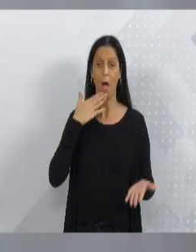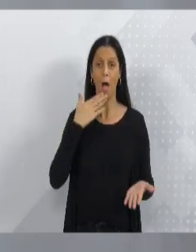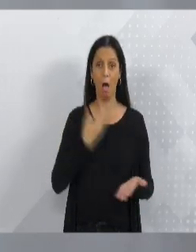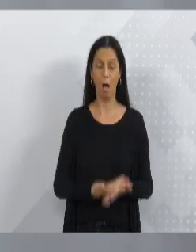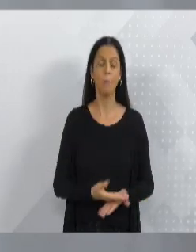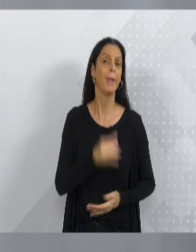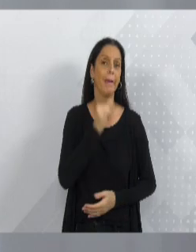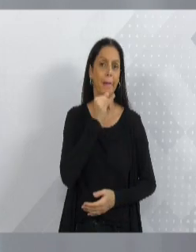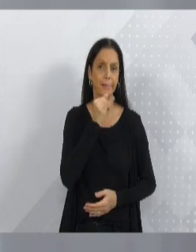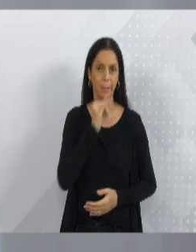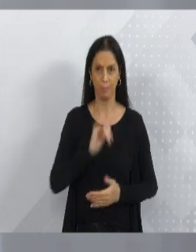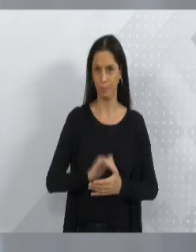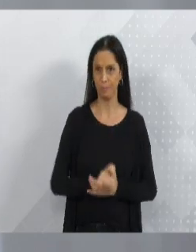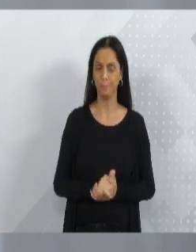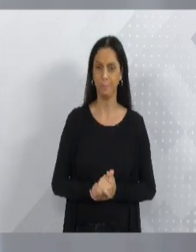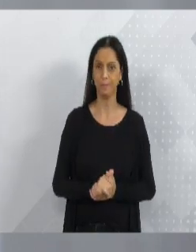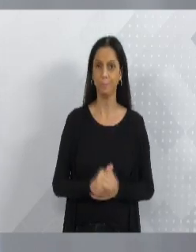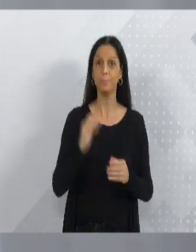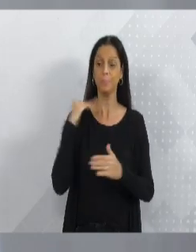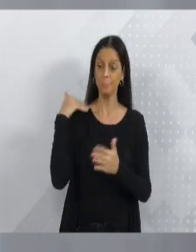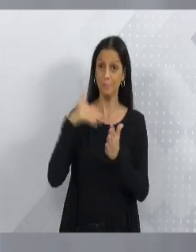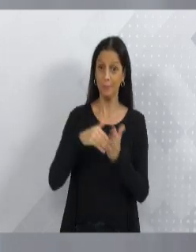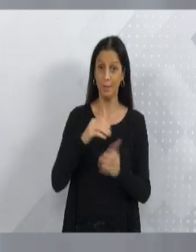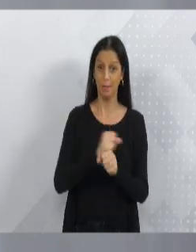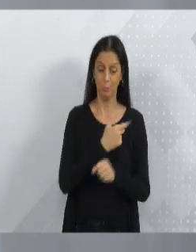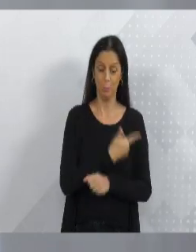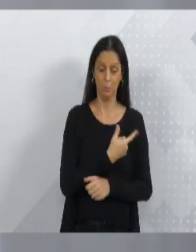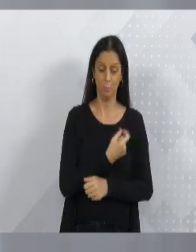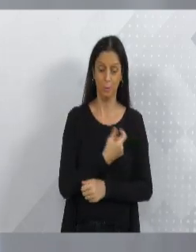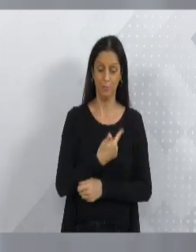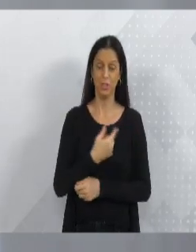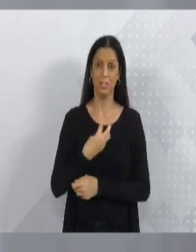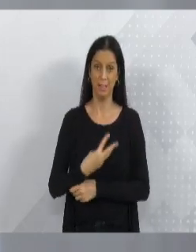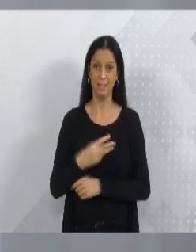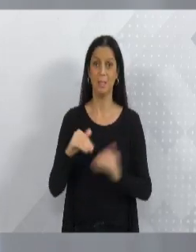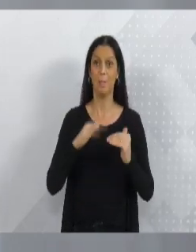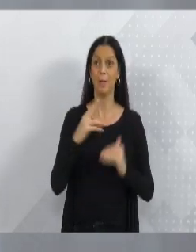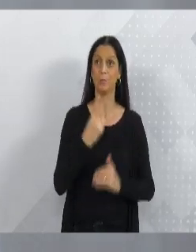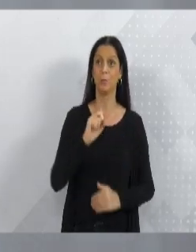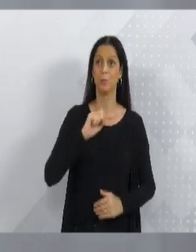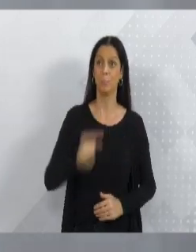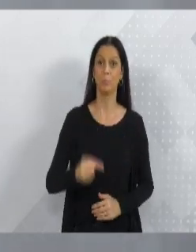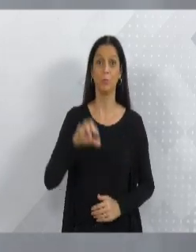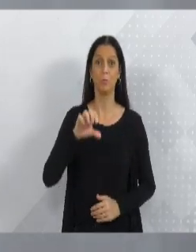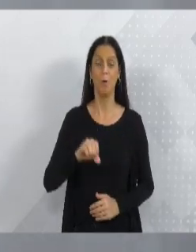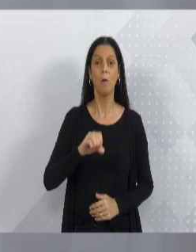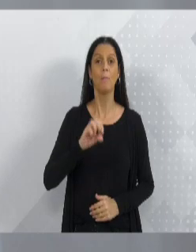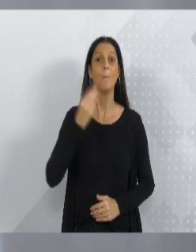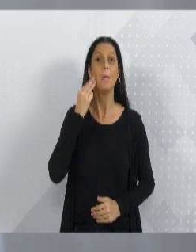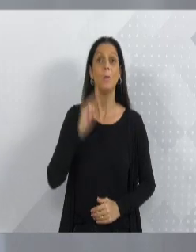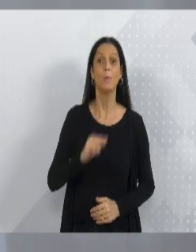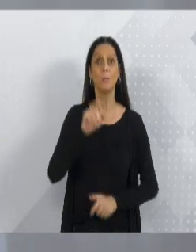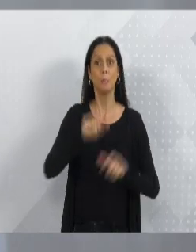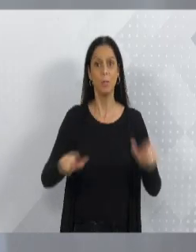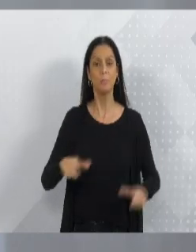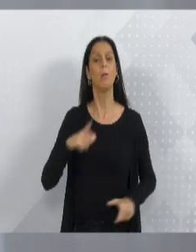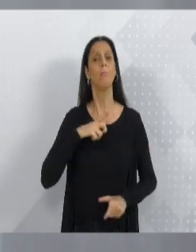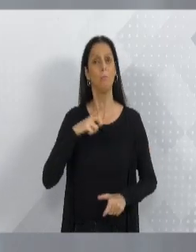Por exemplo, até 2023, são mais de 2,9 milhões de pessoas